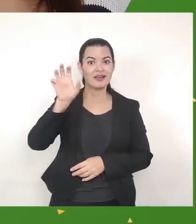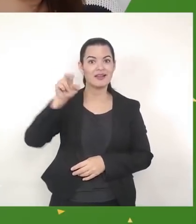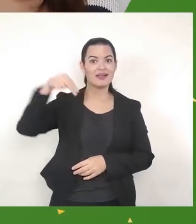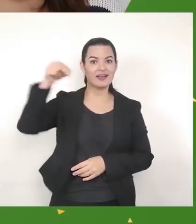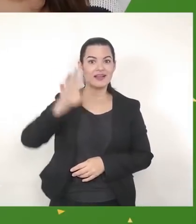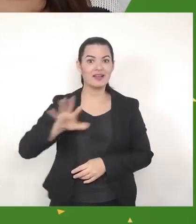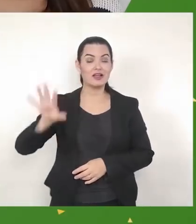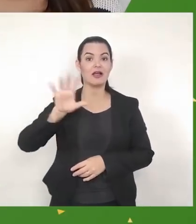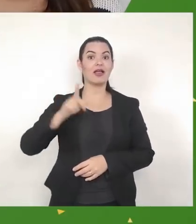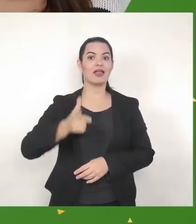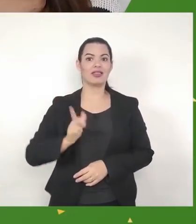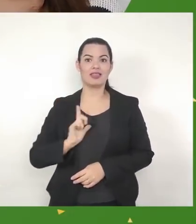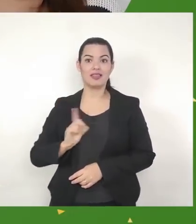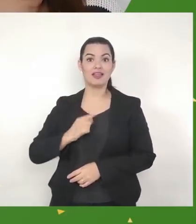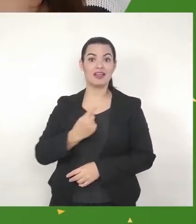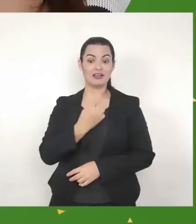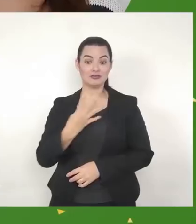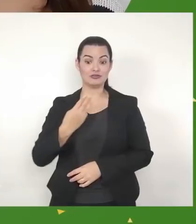ela chega a